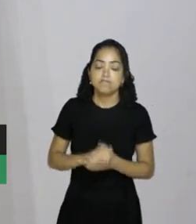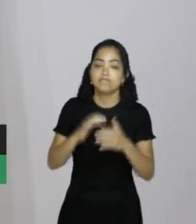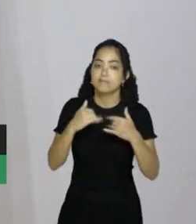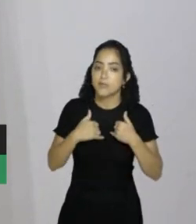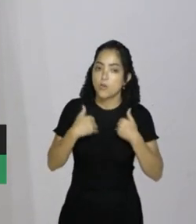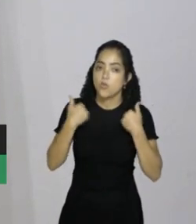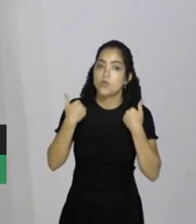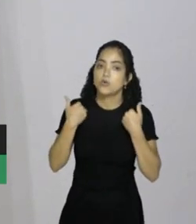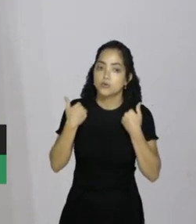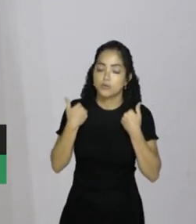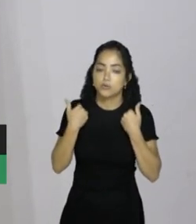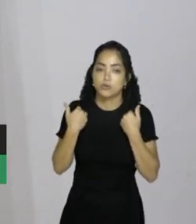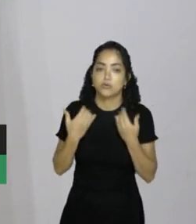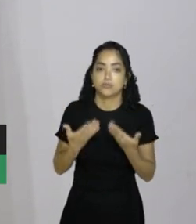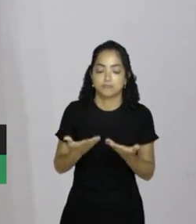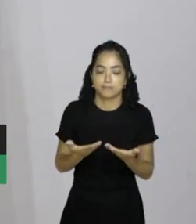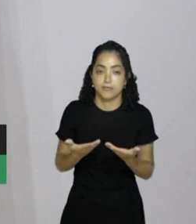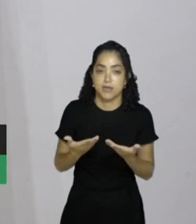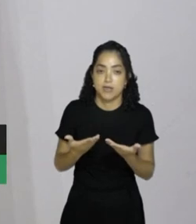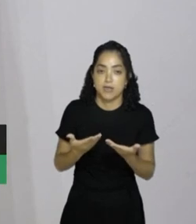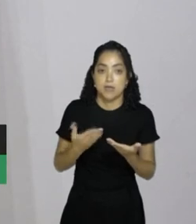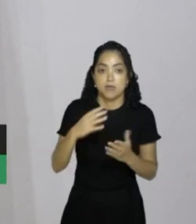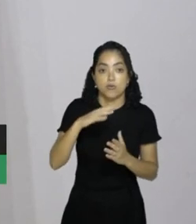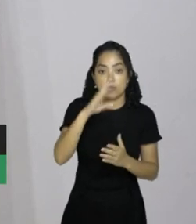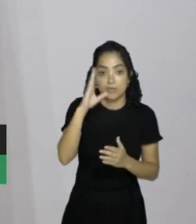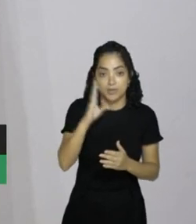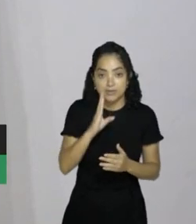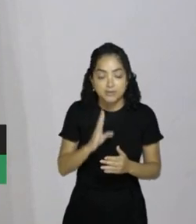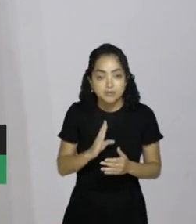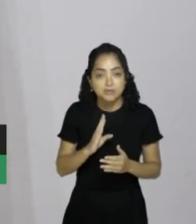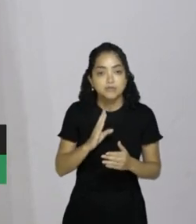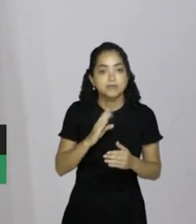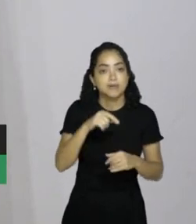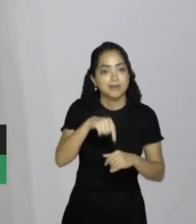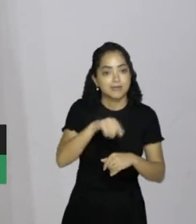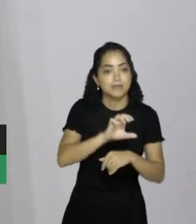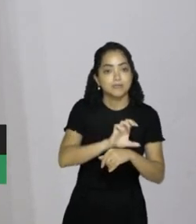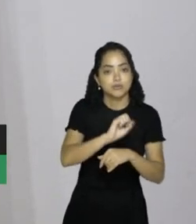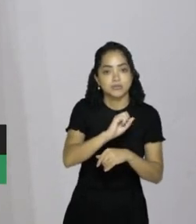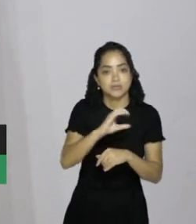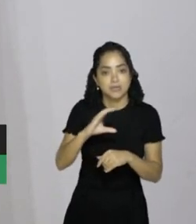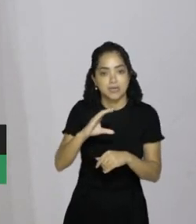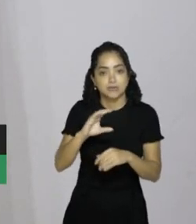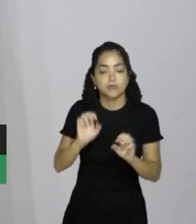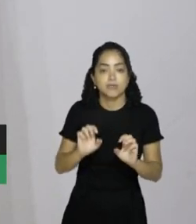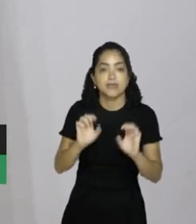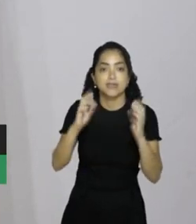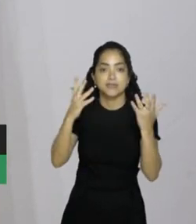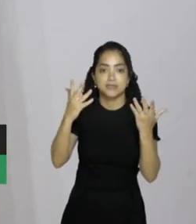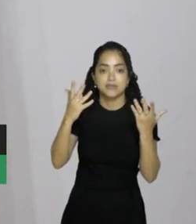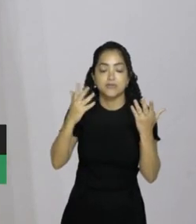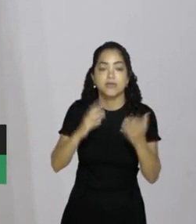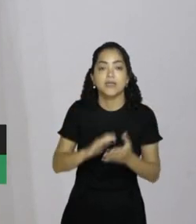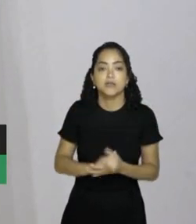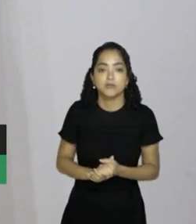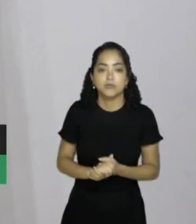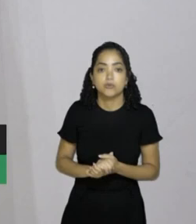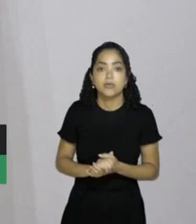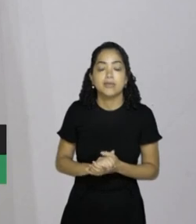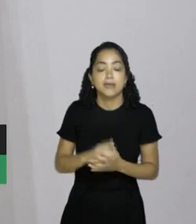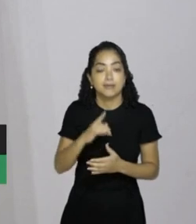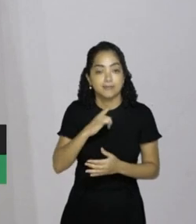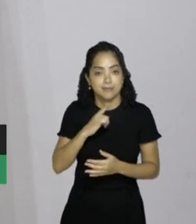muito grande para o Brasil para Santa Catarina que esse evento Deputado antídio seja